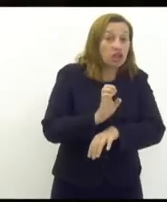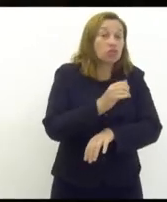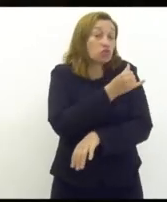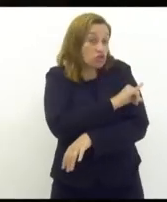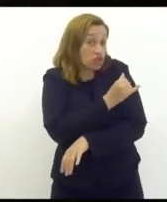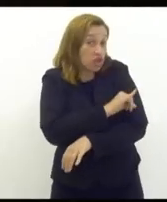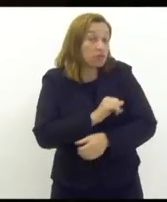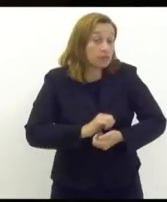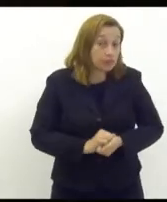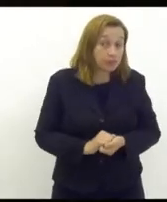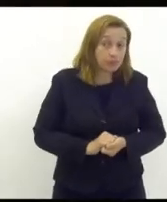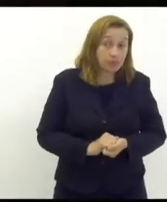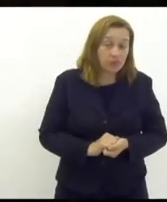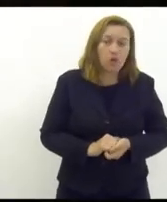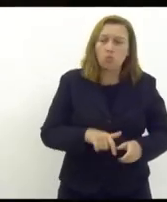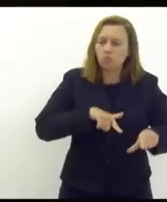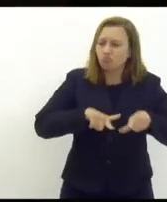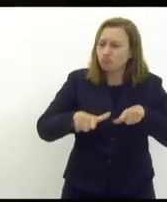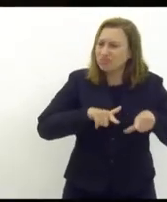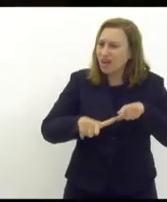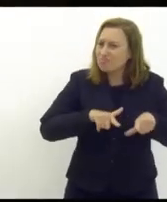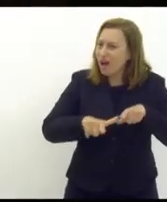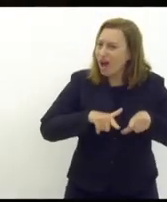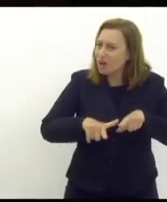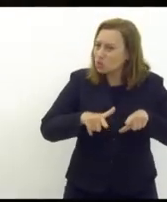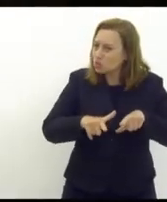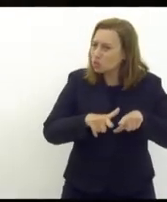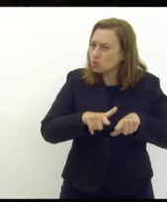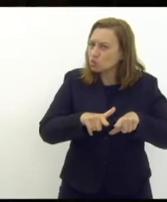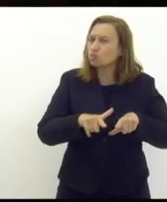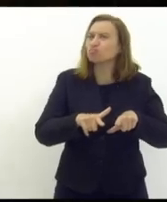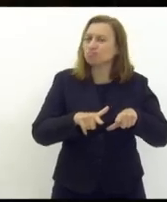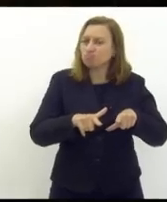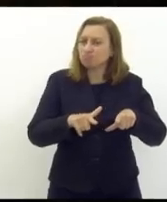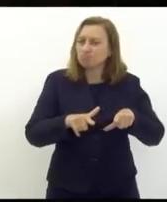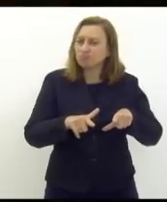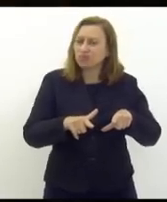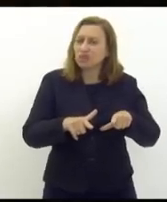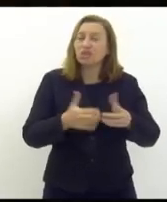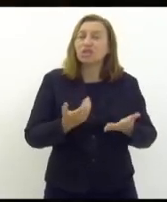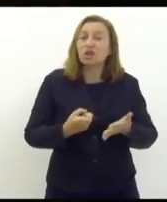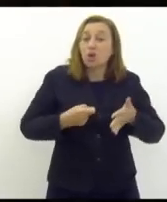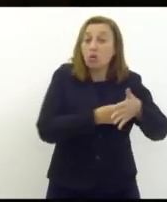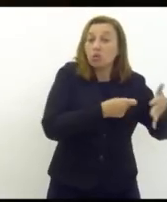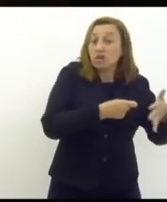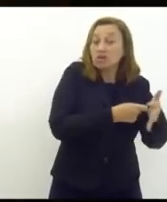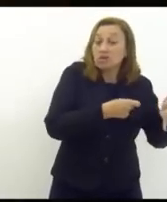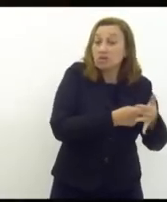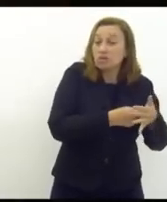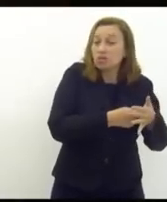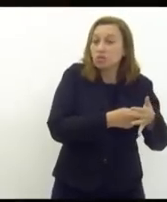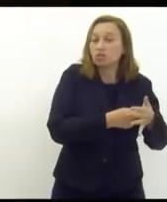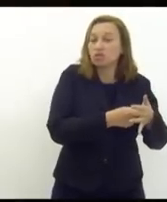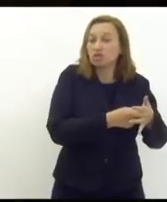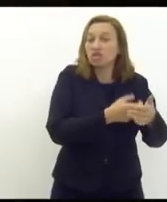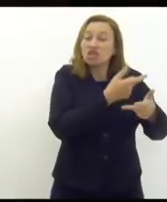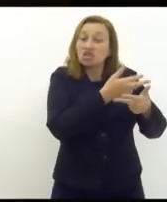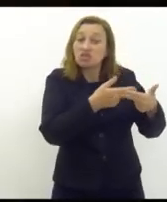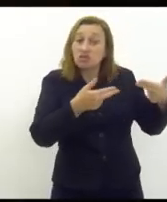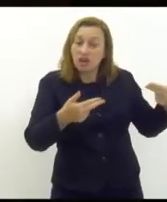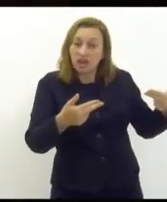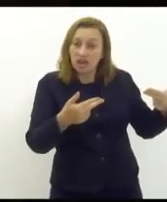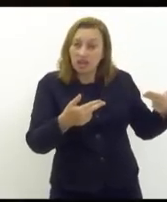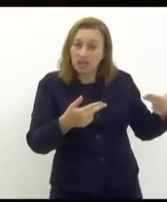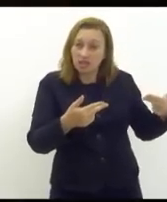Janeiro tem feito um trabalho veemente fruto de denúncias que recebemos pelos diferentes canais